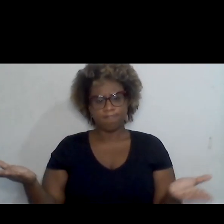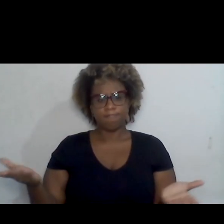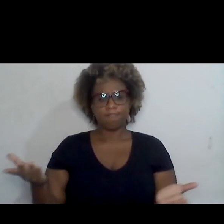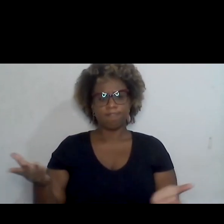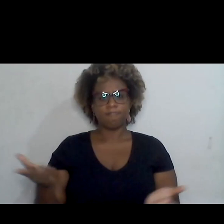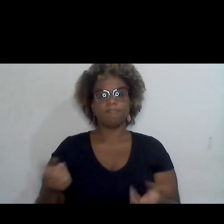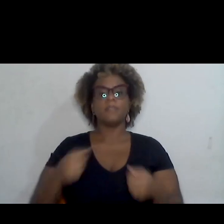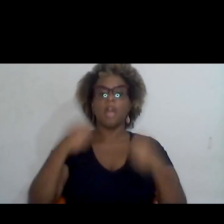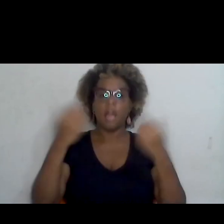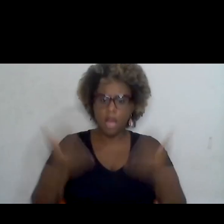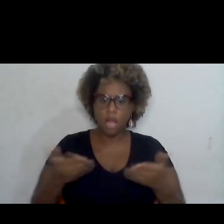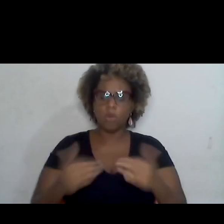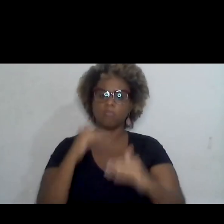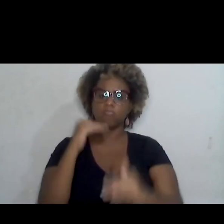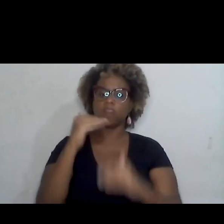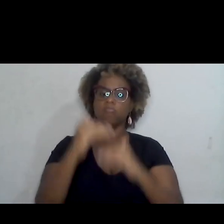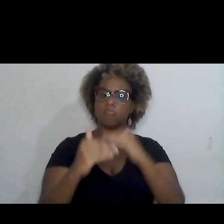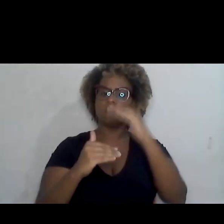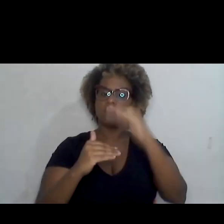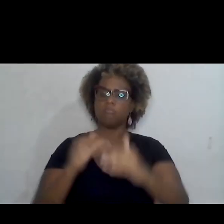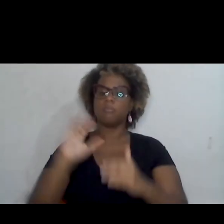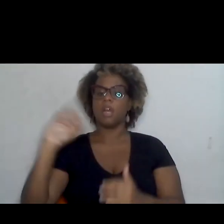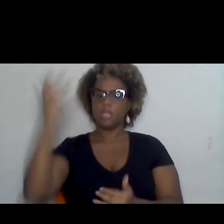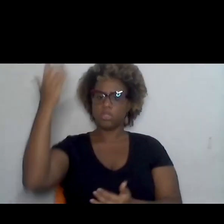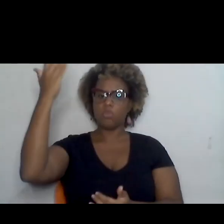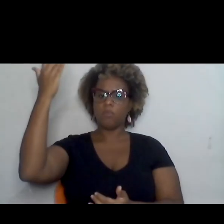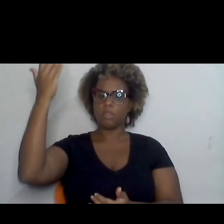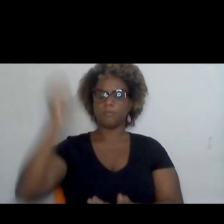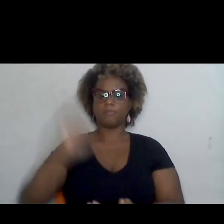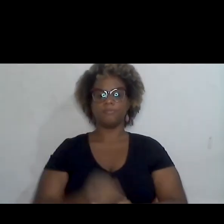encaminhamento às coisas que precisam de encaminhamento. Então,